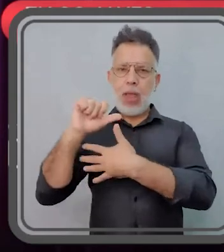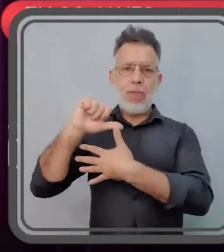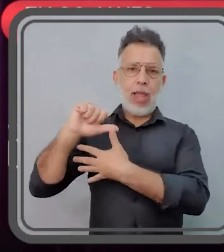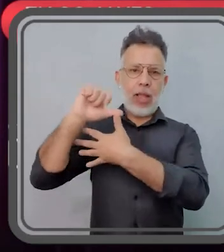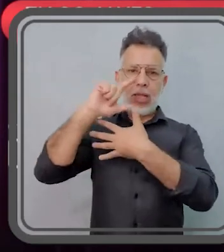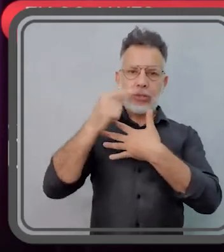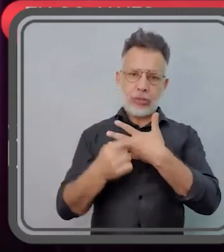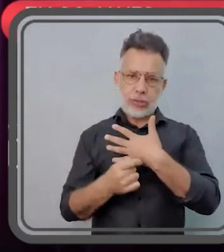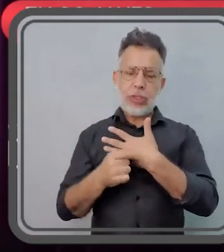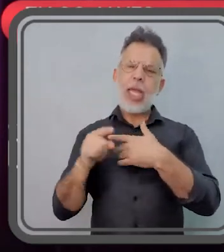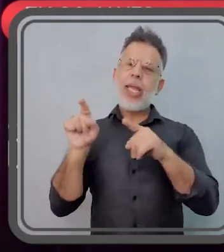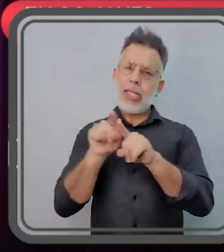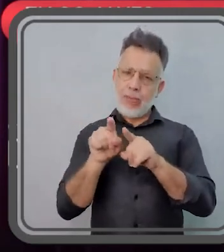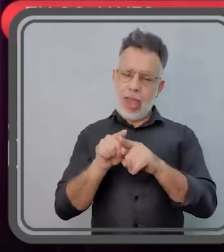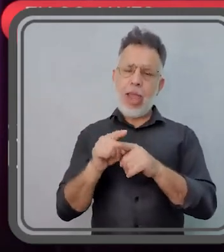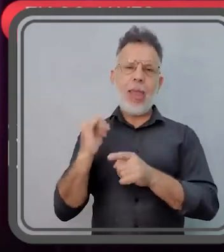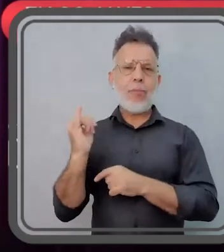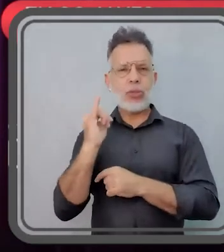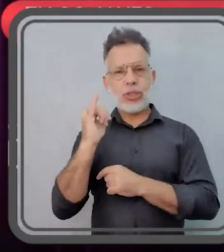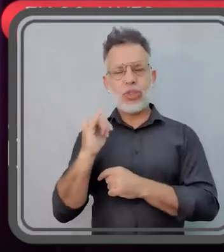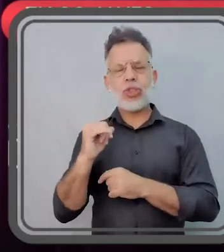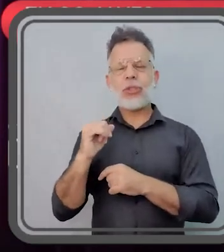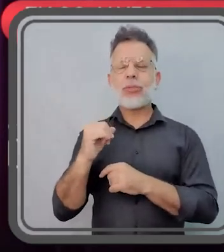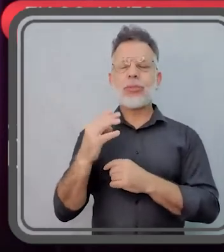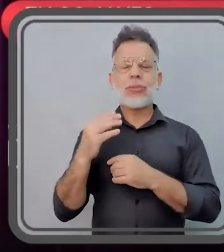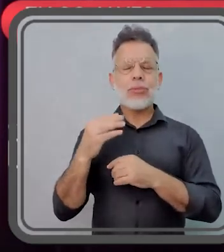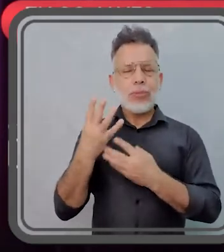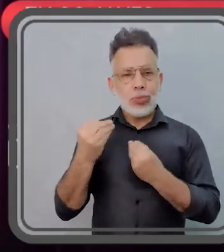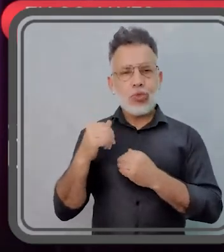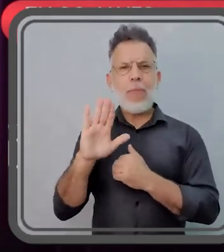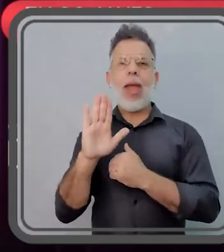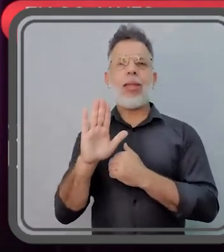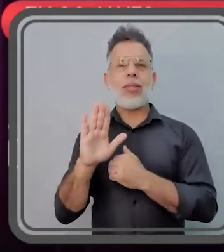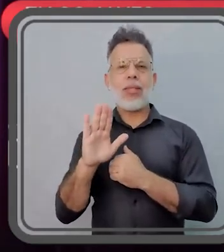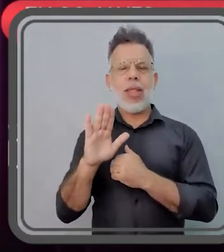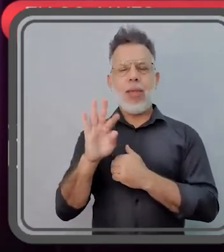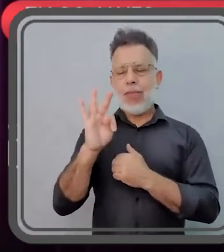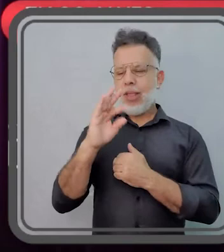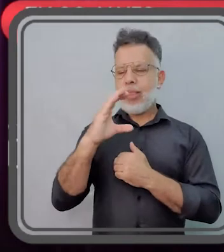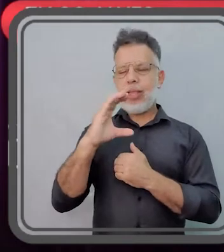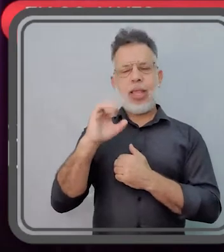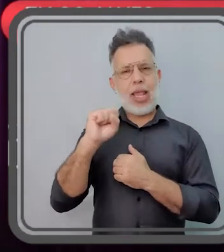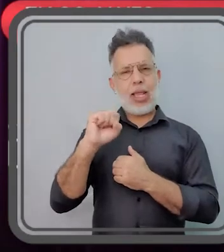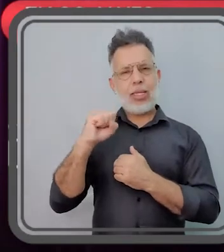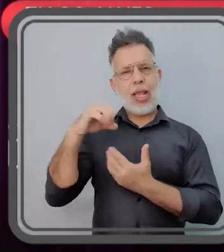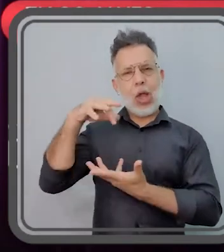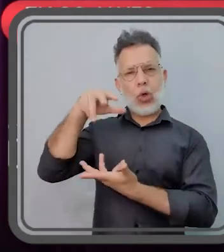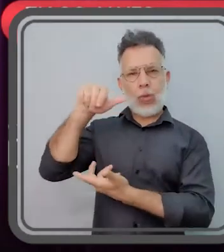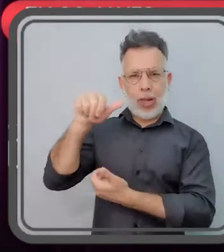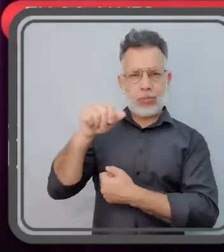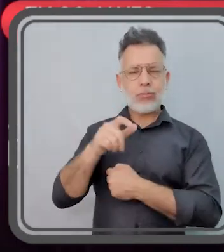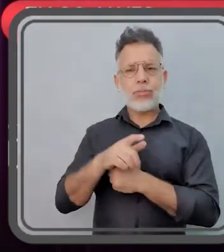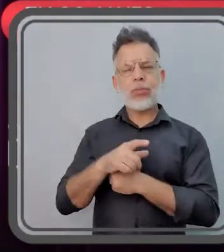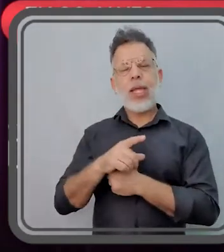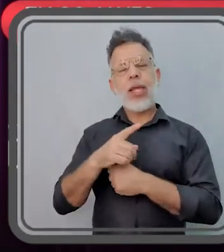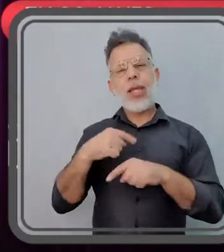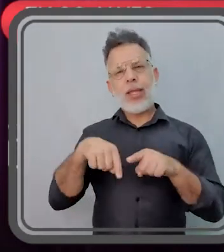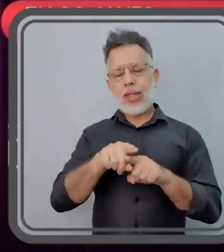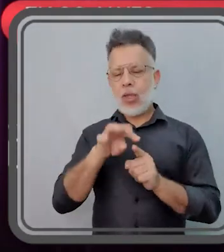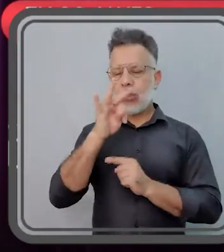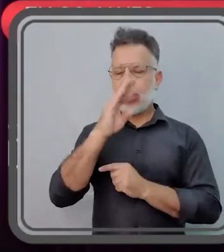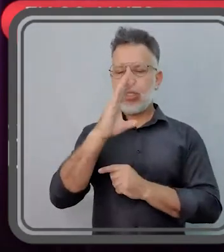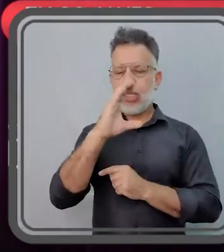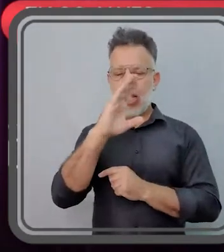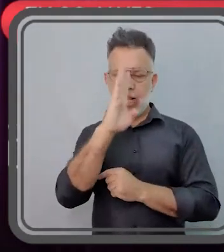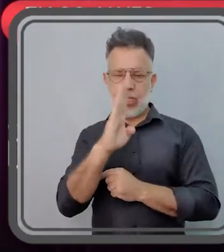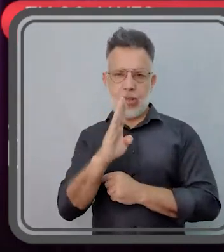não só para a América Latina, é importante muito mais para TCS global. Então, TCS Brasil, como eu falei,